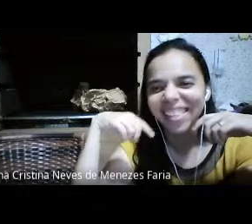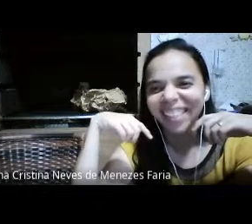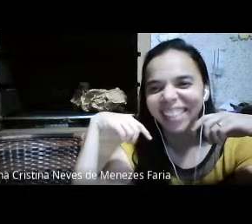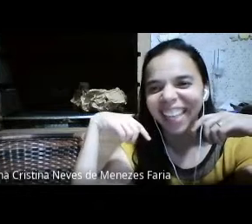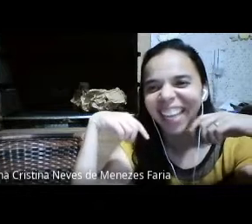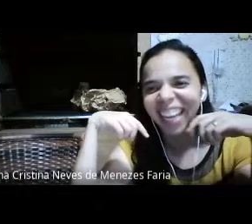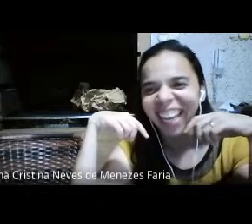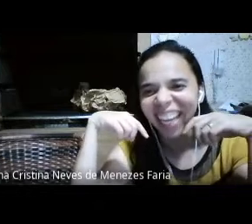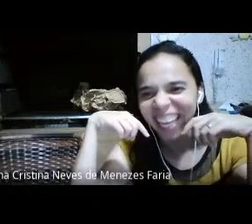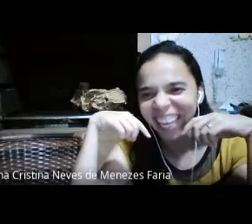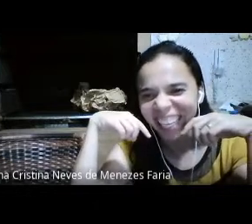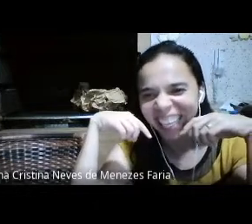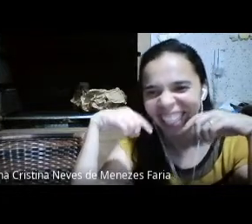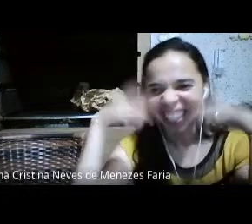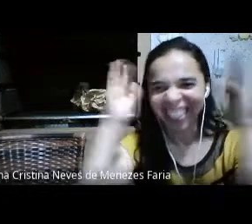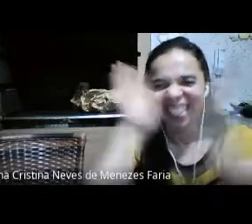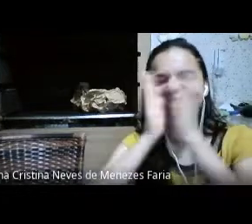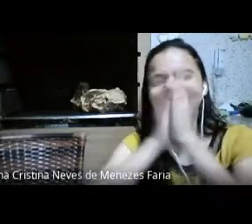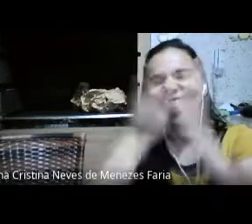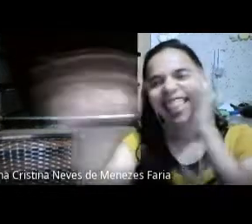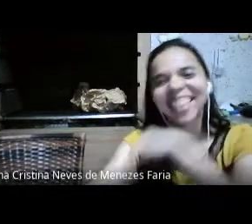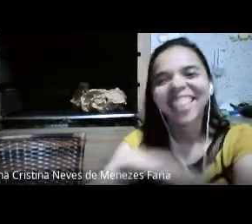Chutei e acertei.